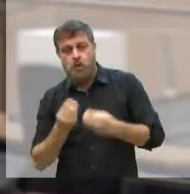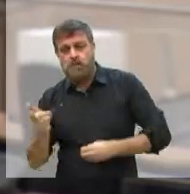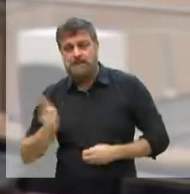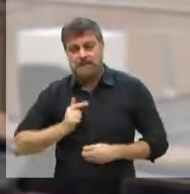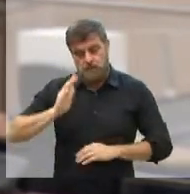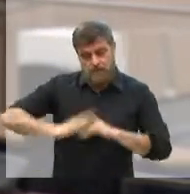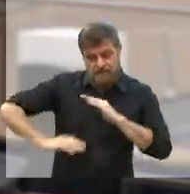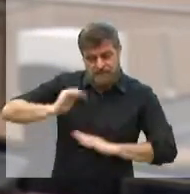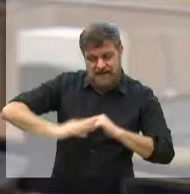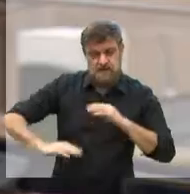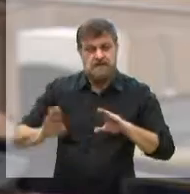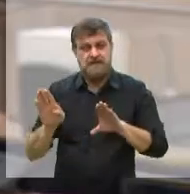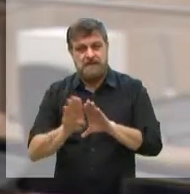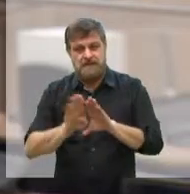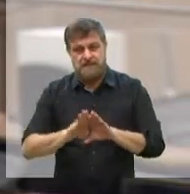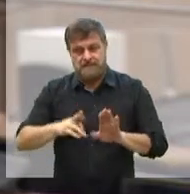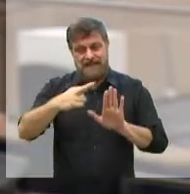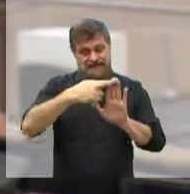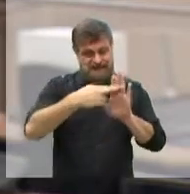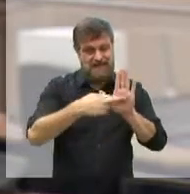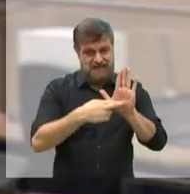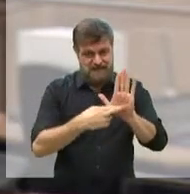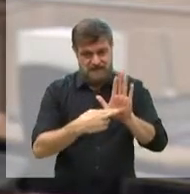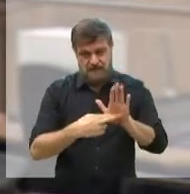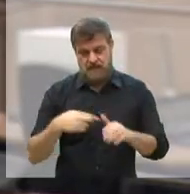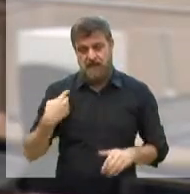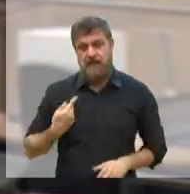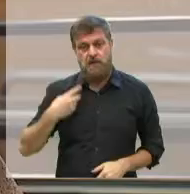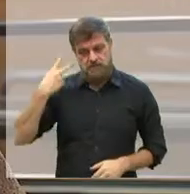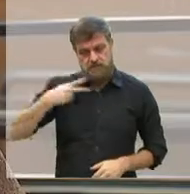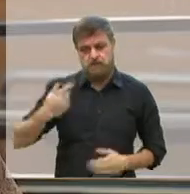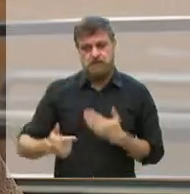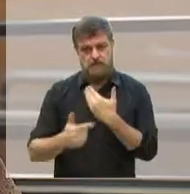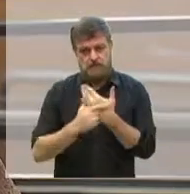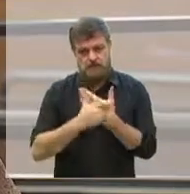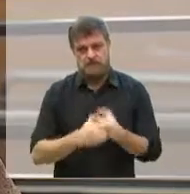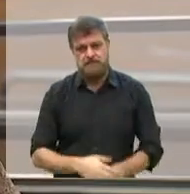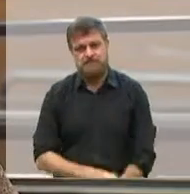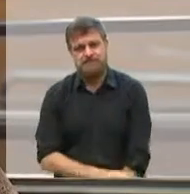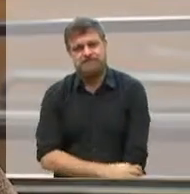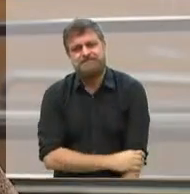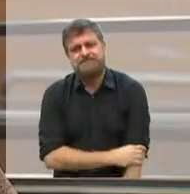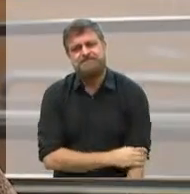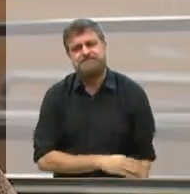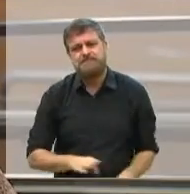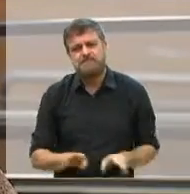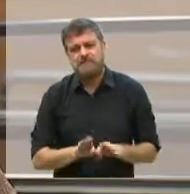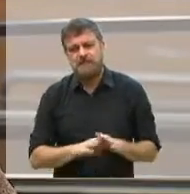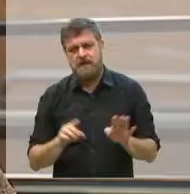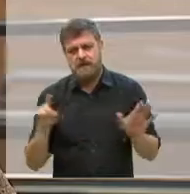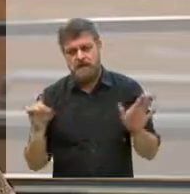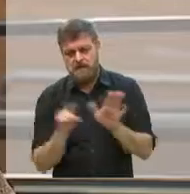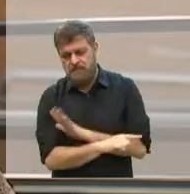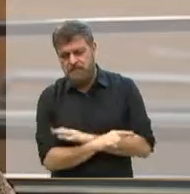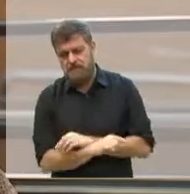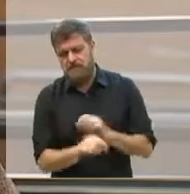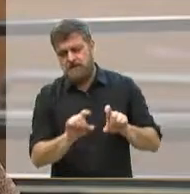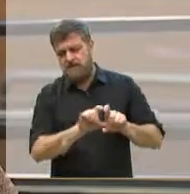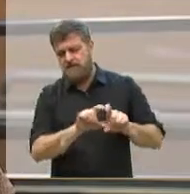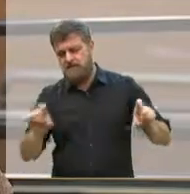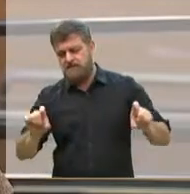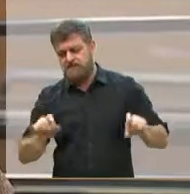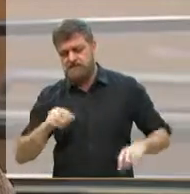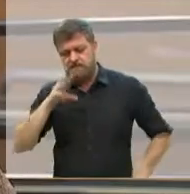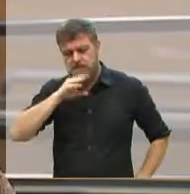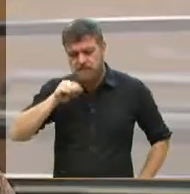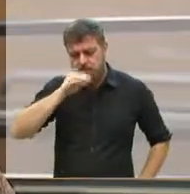de ações e normatizações. Esse é o trabalho do vereador. Vereador, pegando aí essa última fala do senhor,